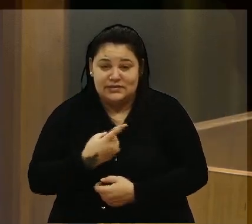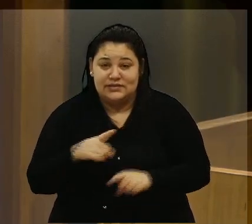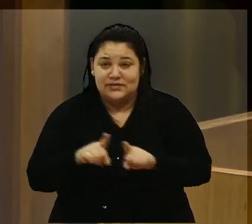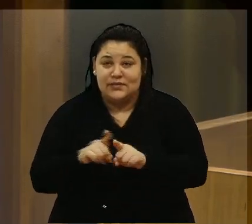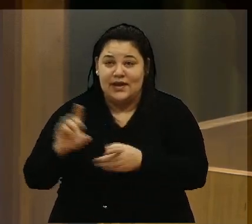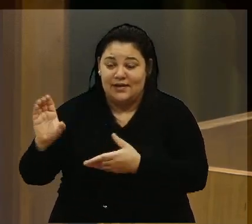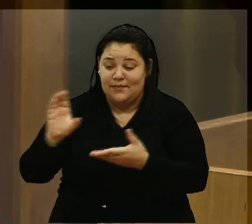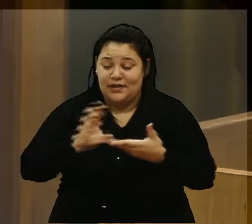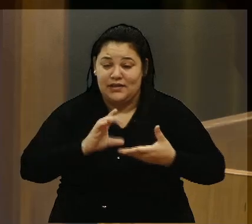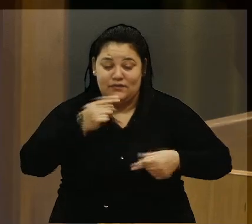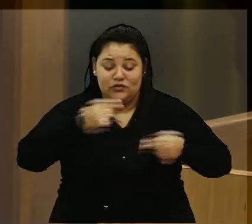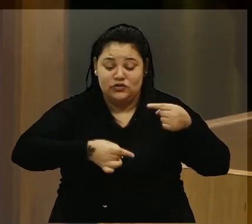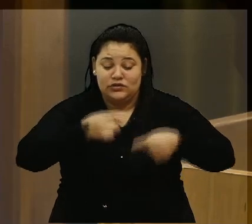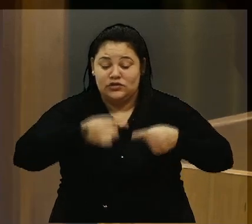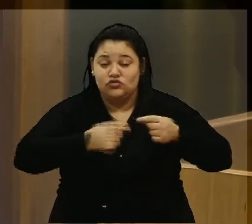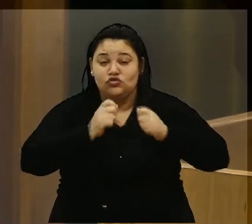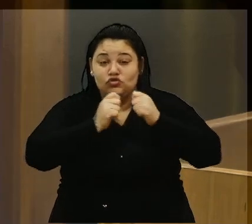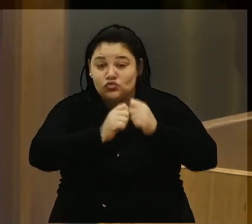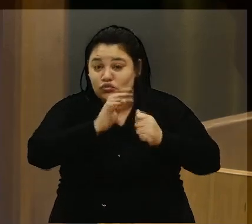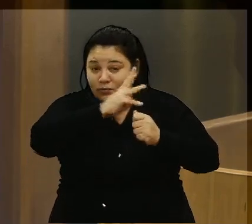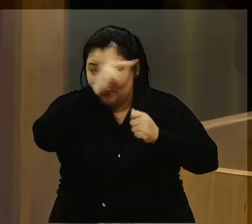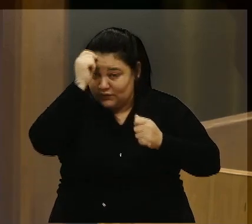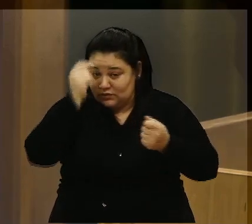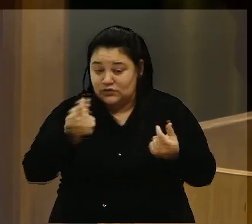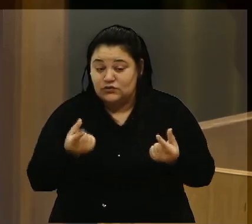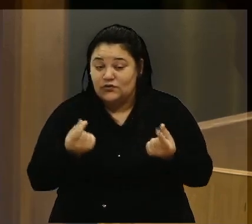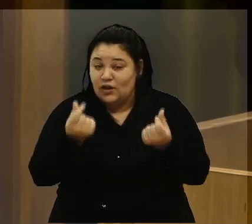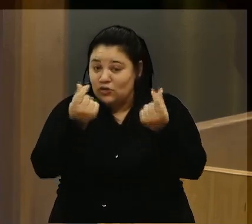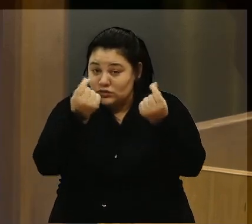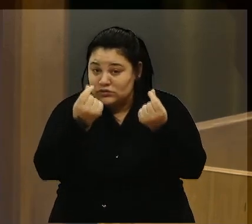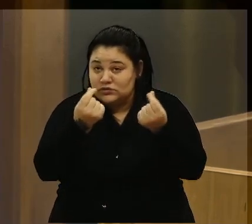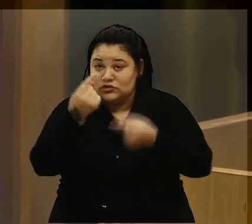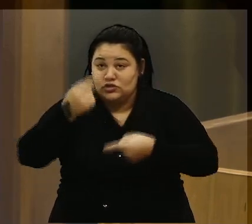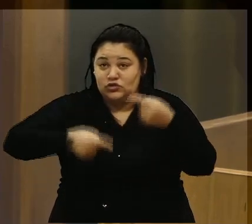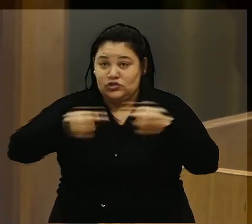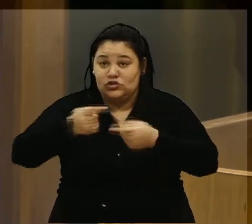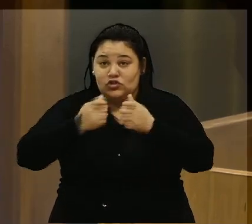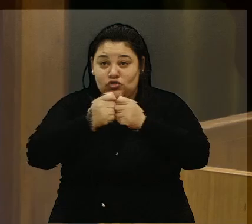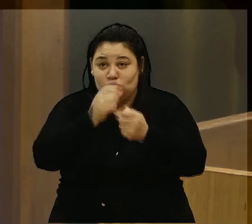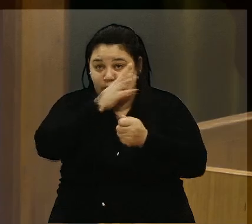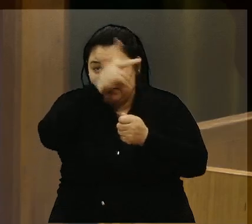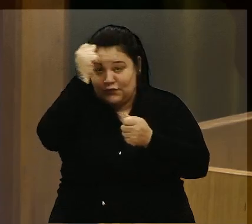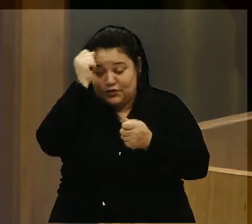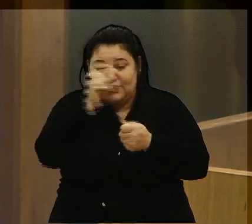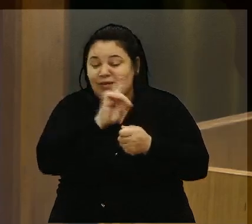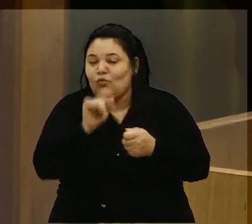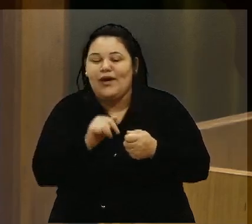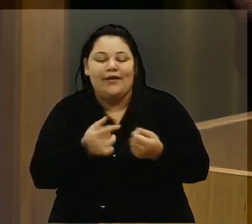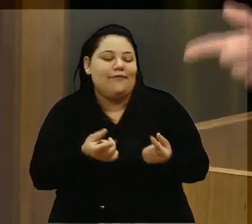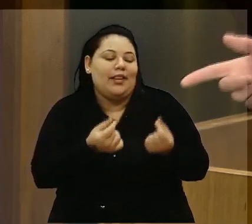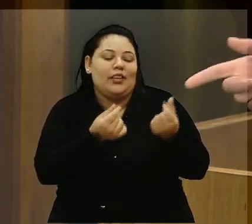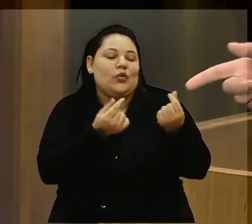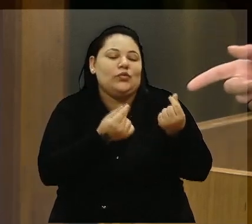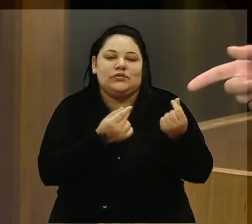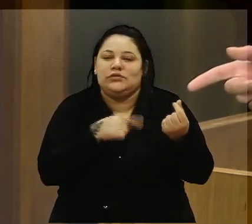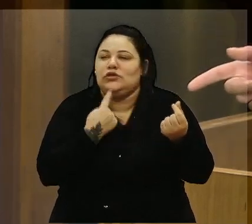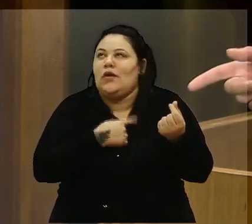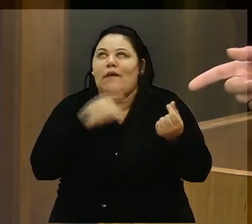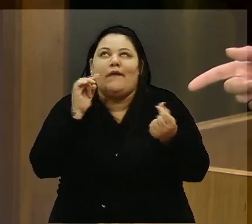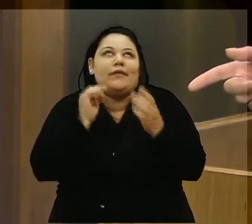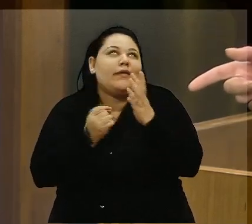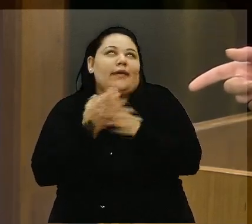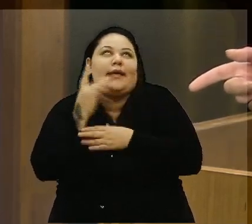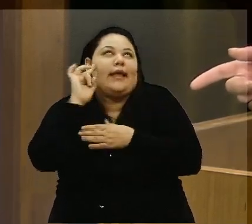discutida com a prefeitura. Os valores foram discutidos com a prefeitura. Não foram valores tirados da nossa cabeça de